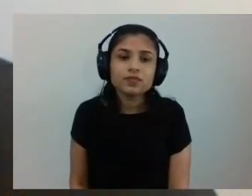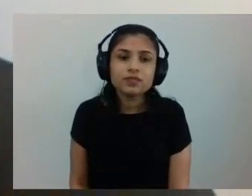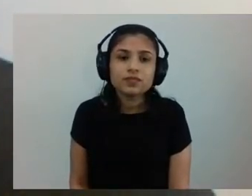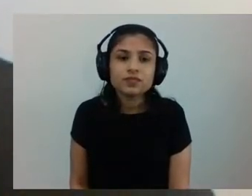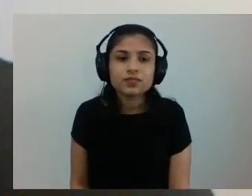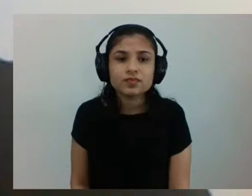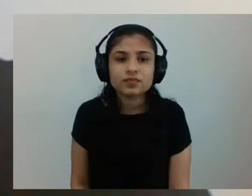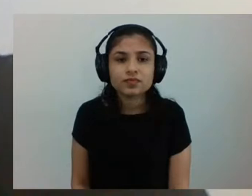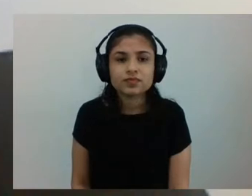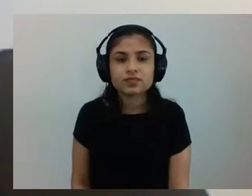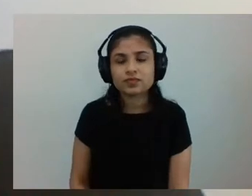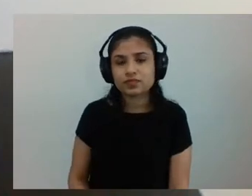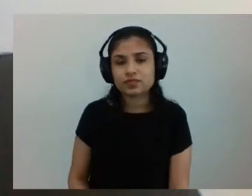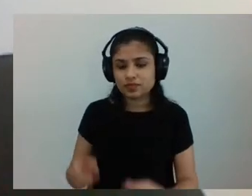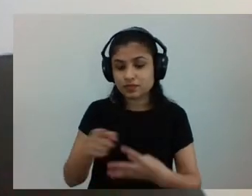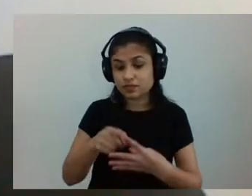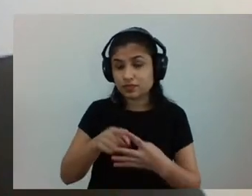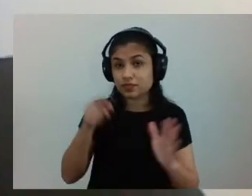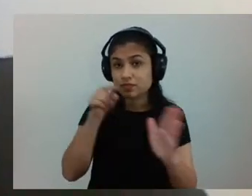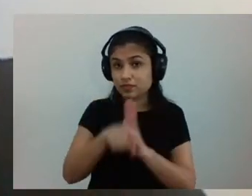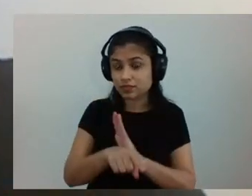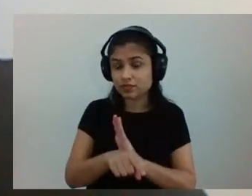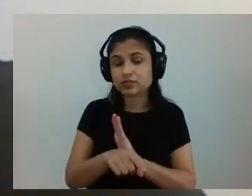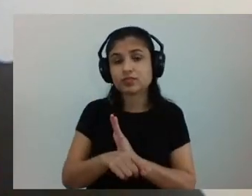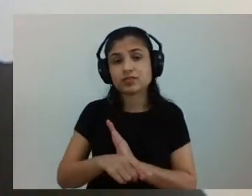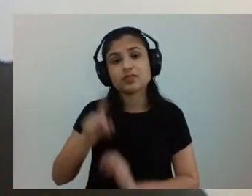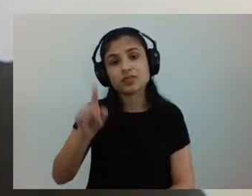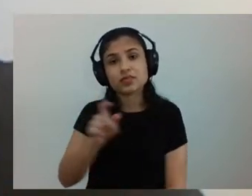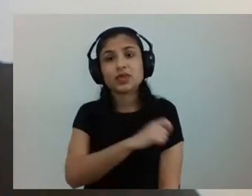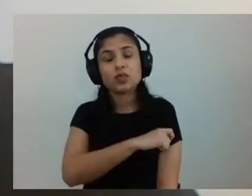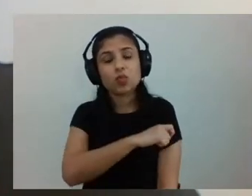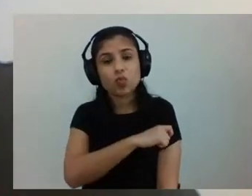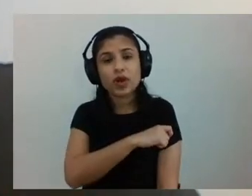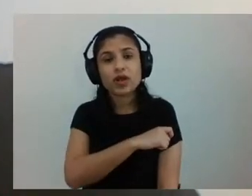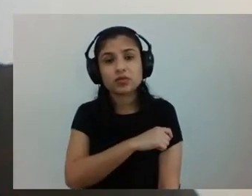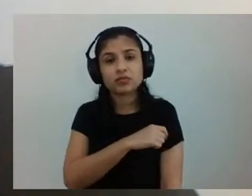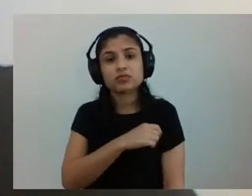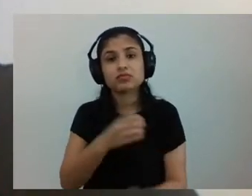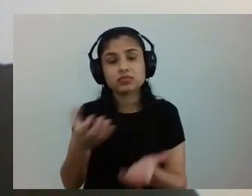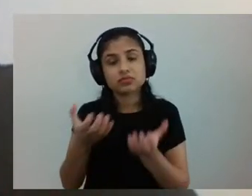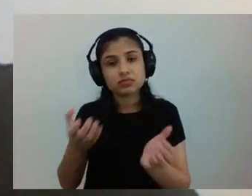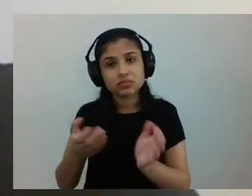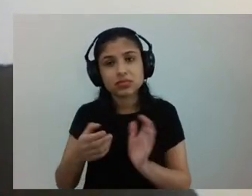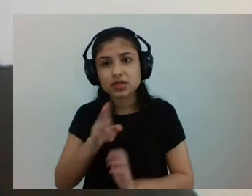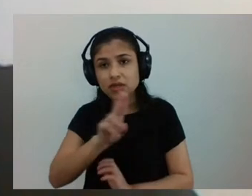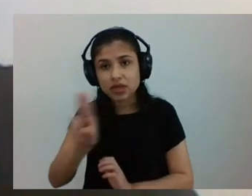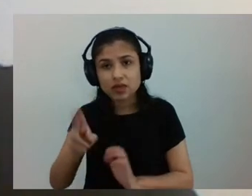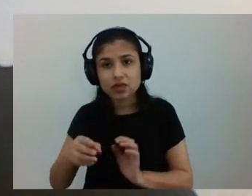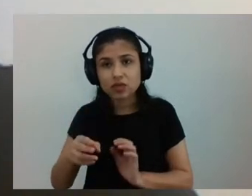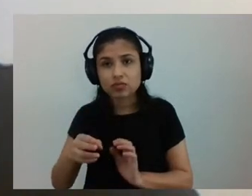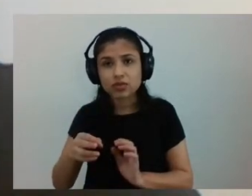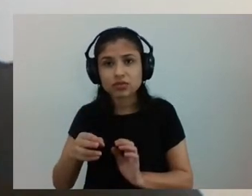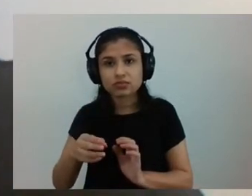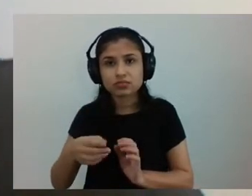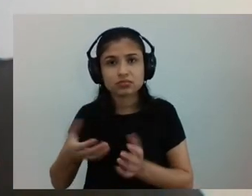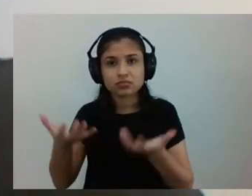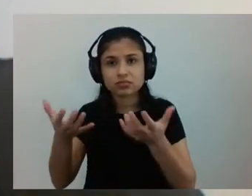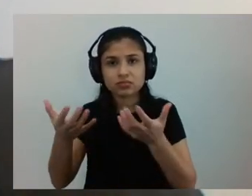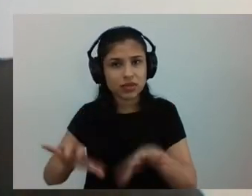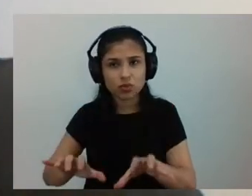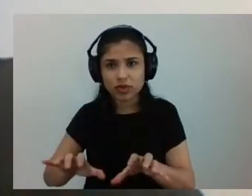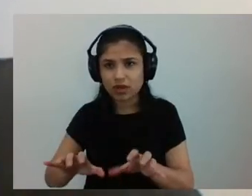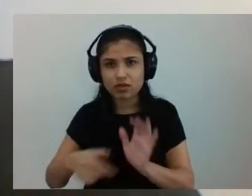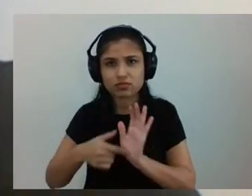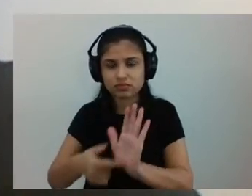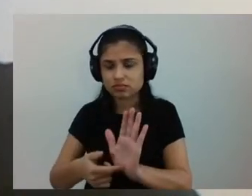A primeira pergunta, ela foi elaborada por um discente que desejou que a sua identidade não fosse revelada. A